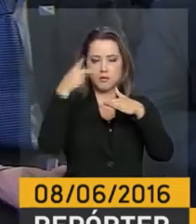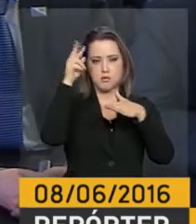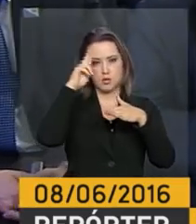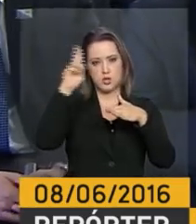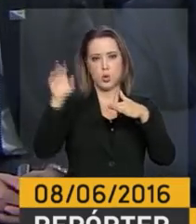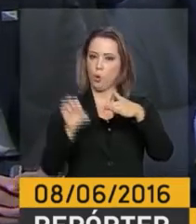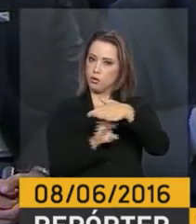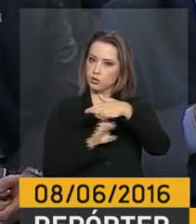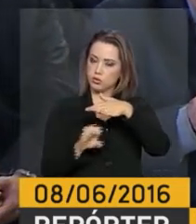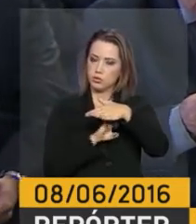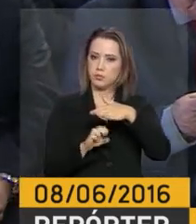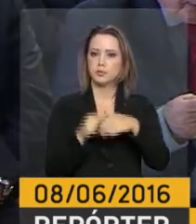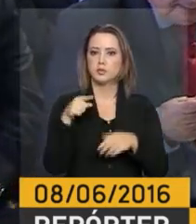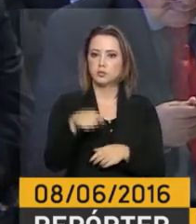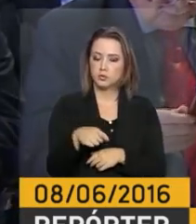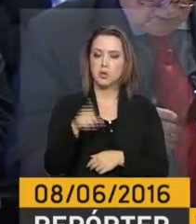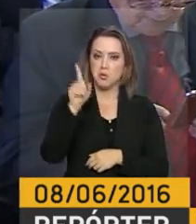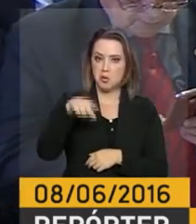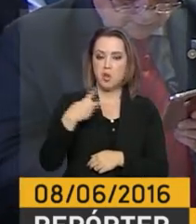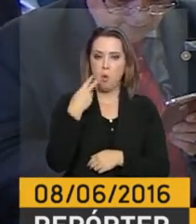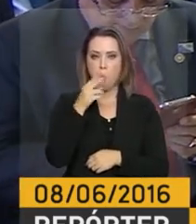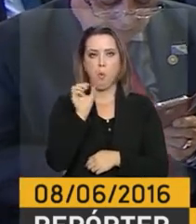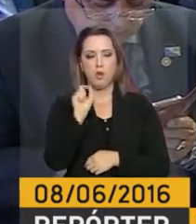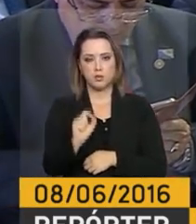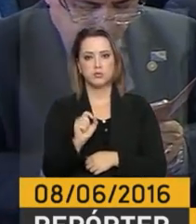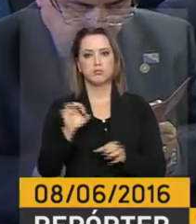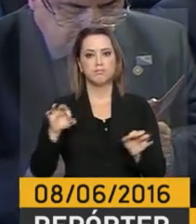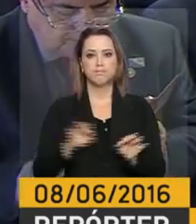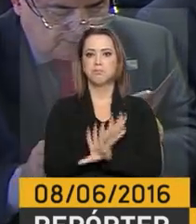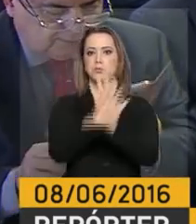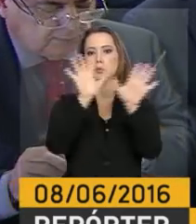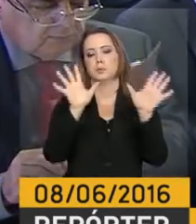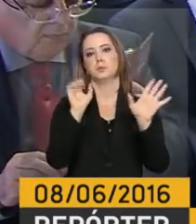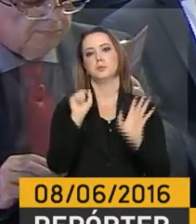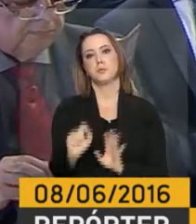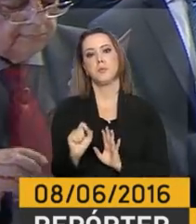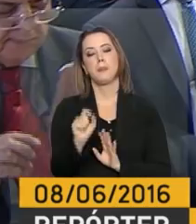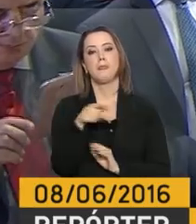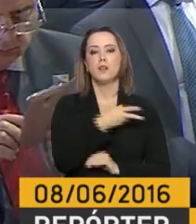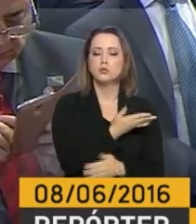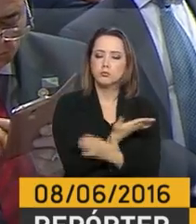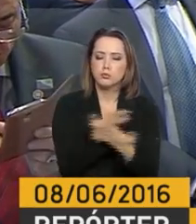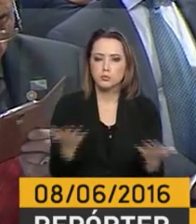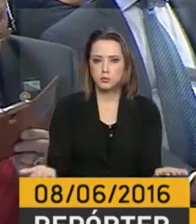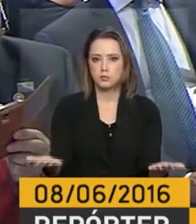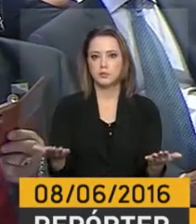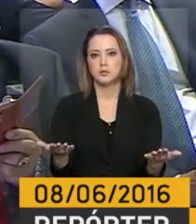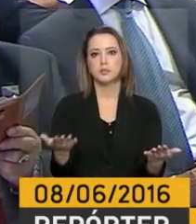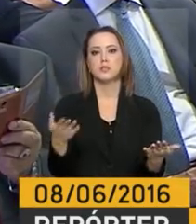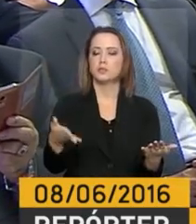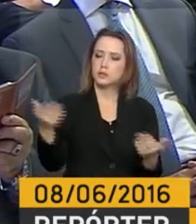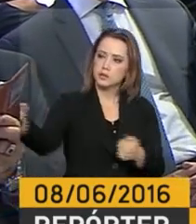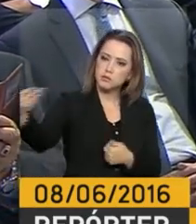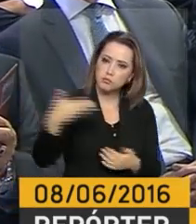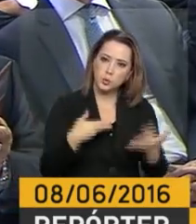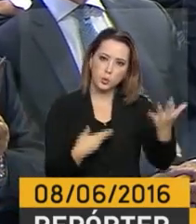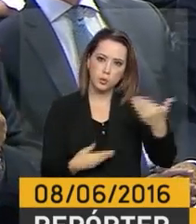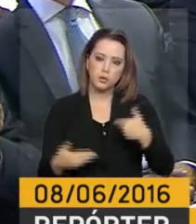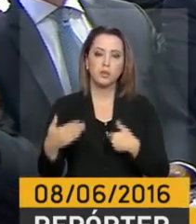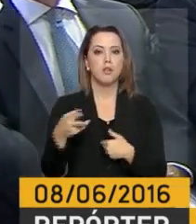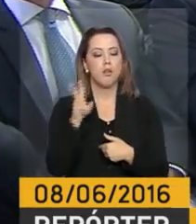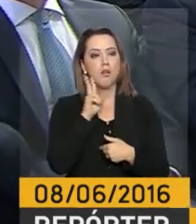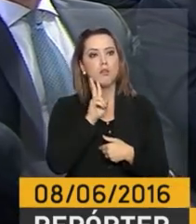imprensa acredito que está claro que os senhores e as senhoras estão ouvindo hoje um